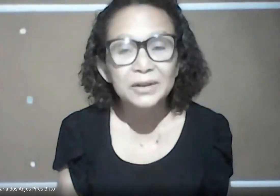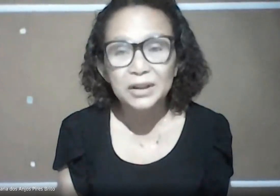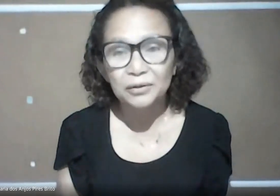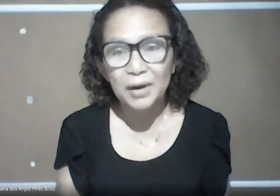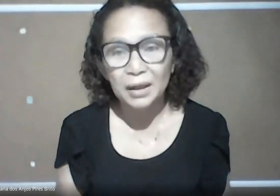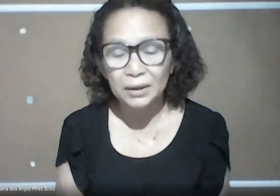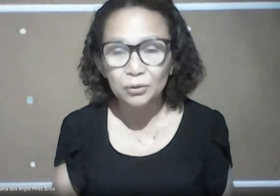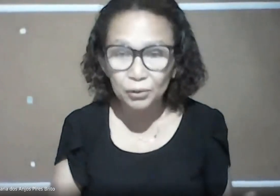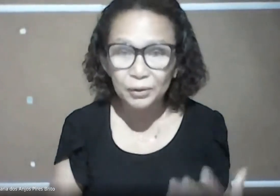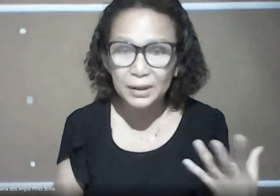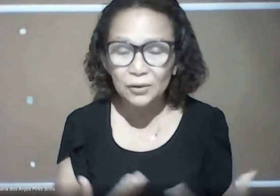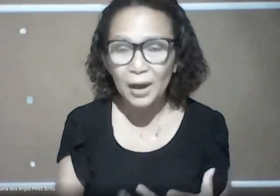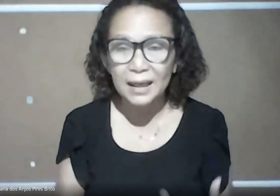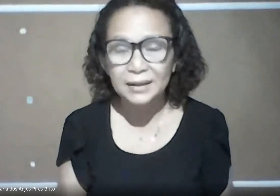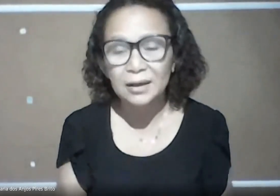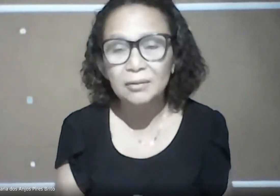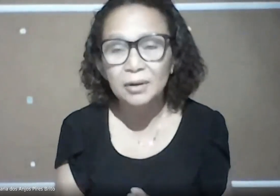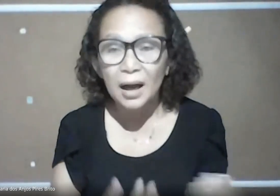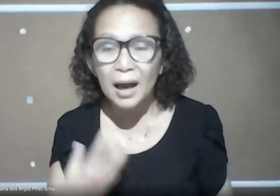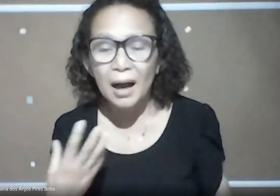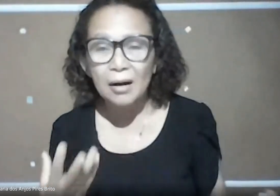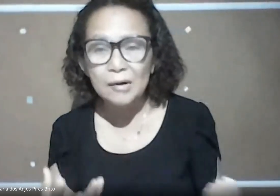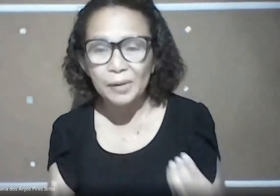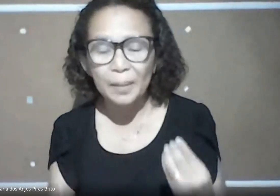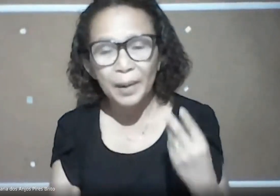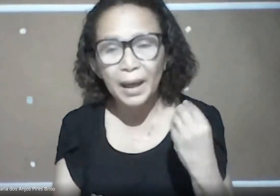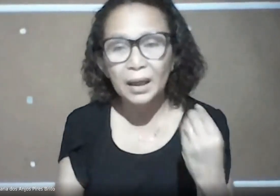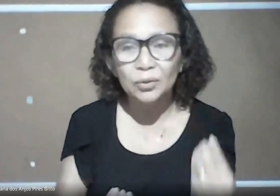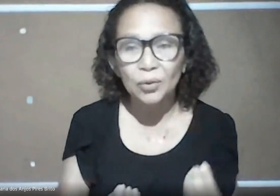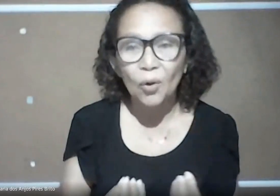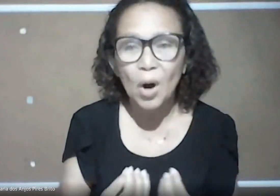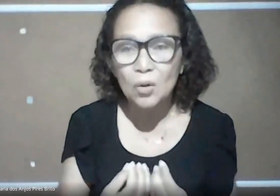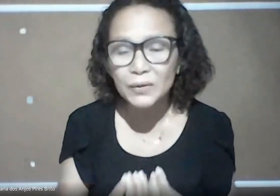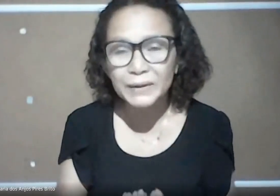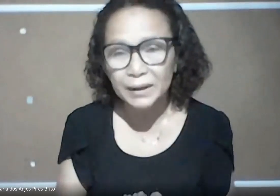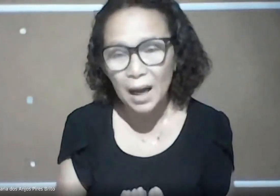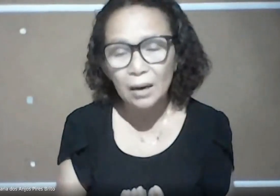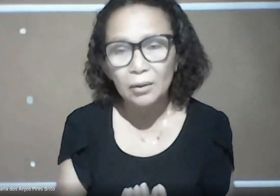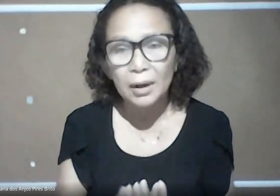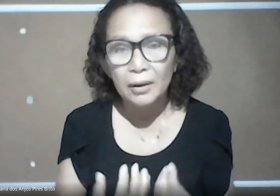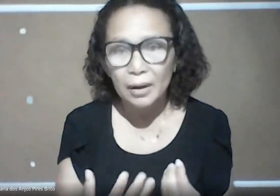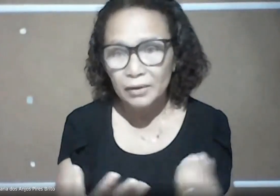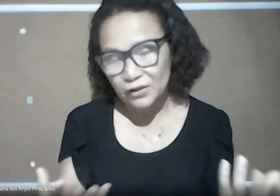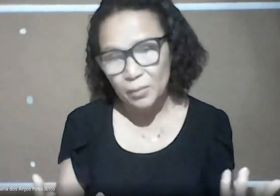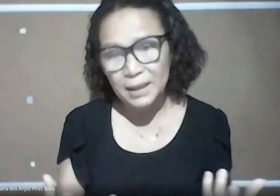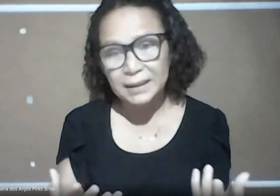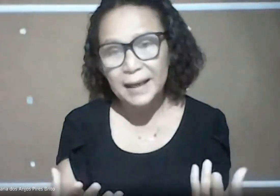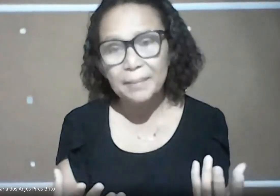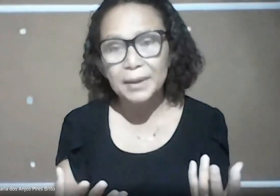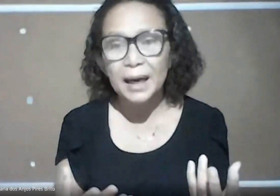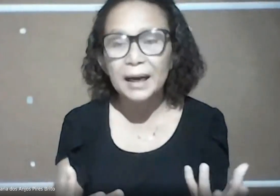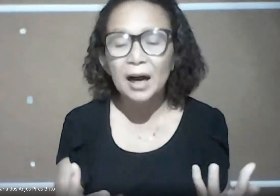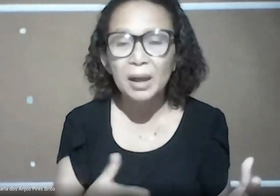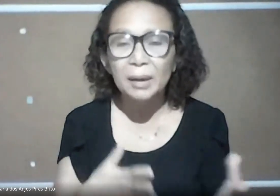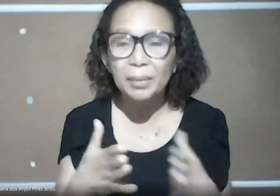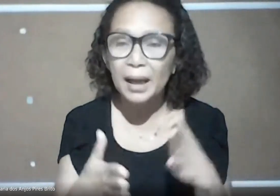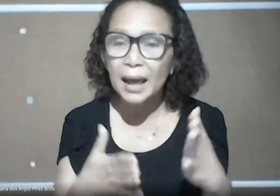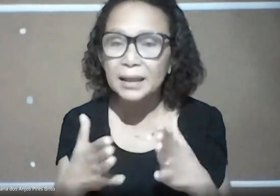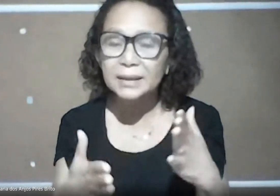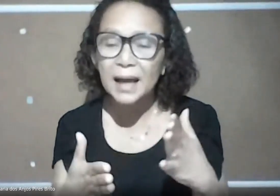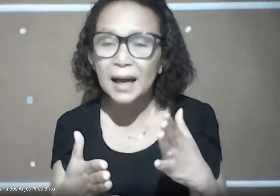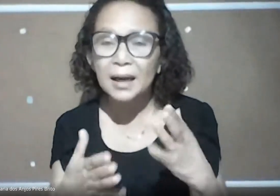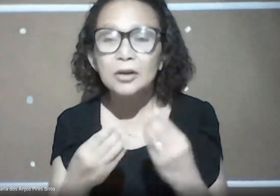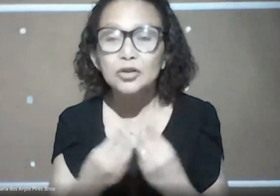também, se vocês tiverem dúvidas com relação ao alfabeto ou algum sinal, vocês vão precisar abrir a câmera